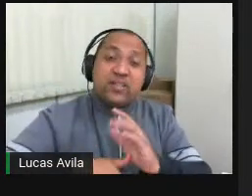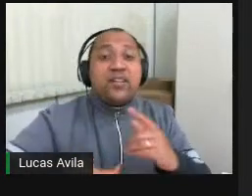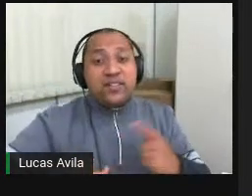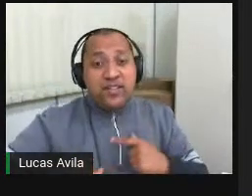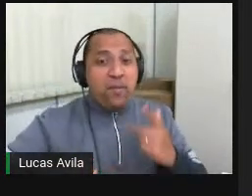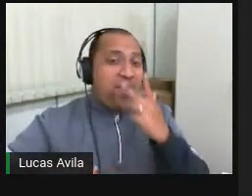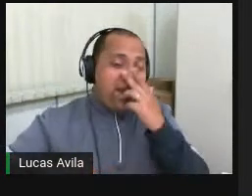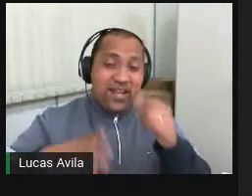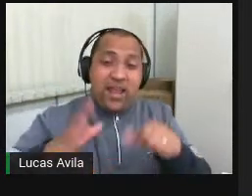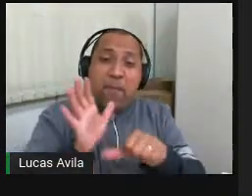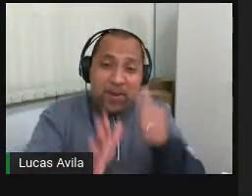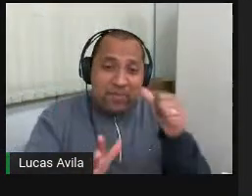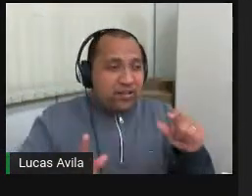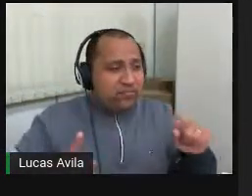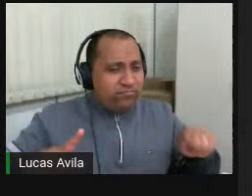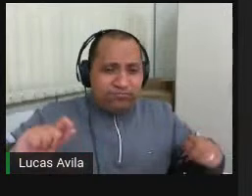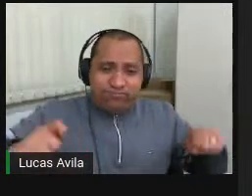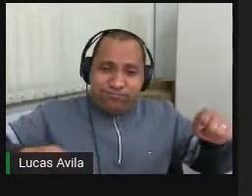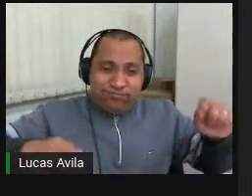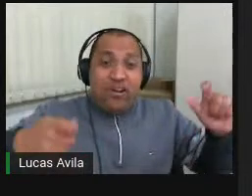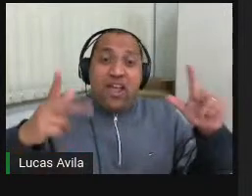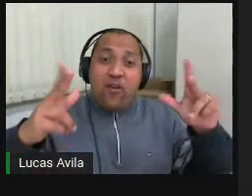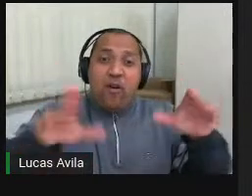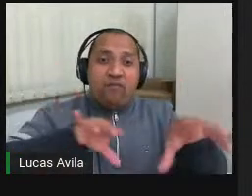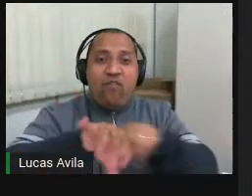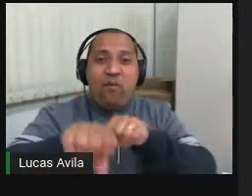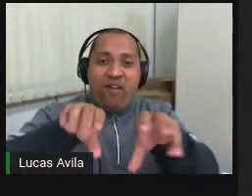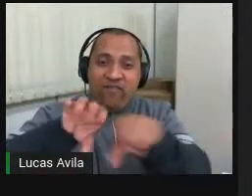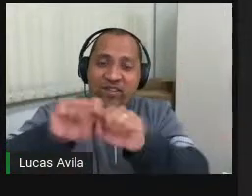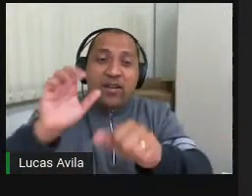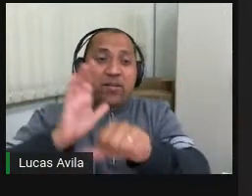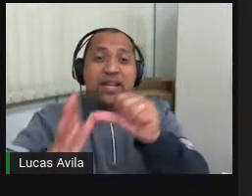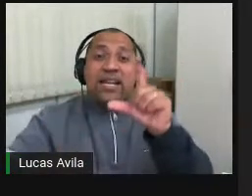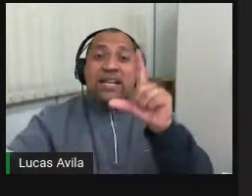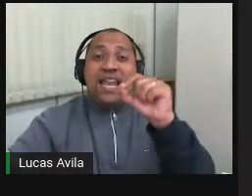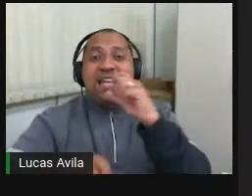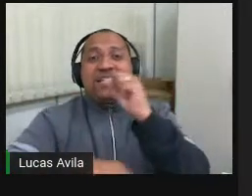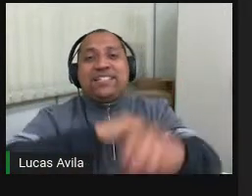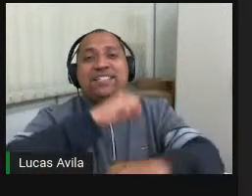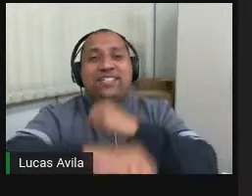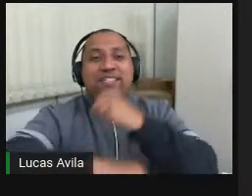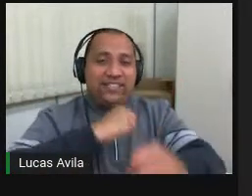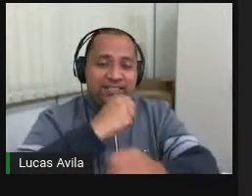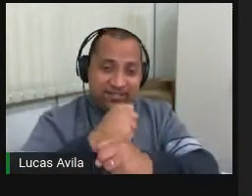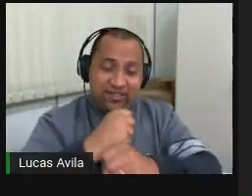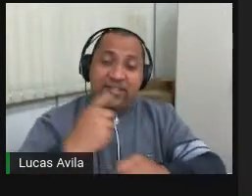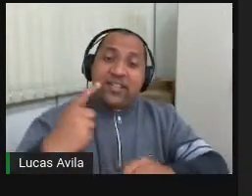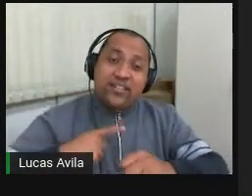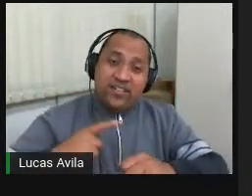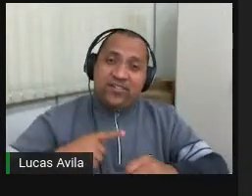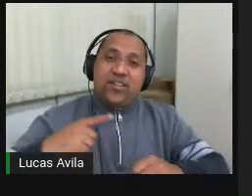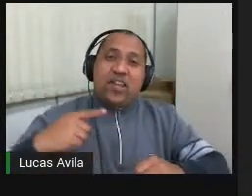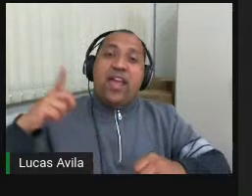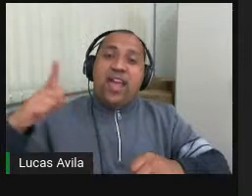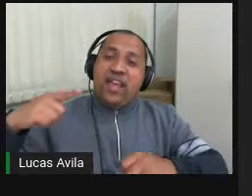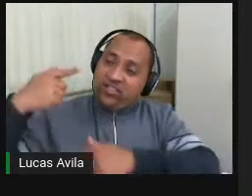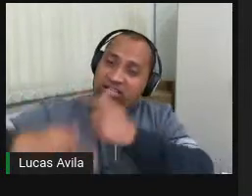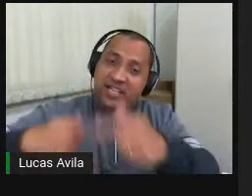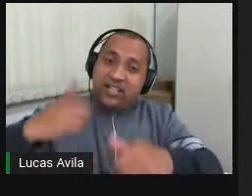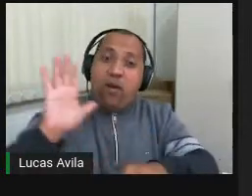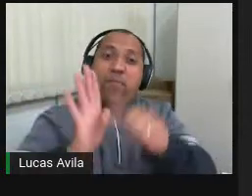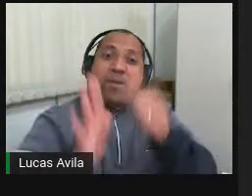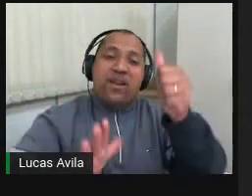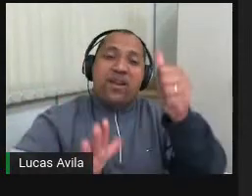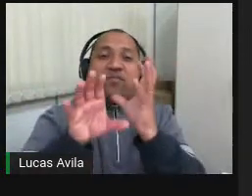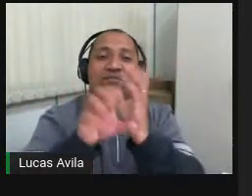formandos. Então, nós temos aí uma década de formandos. Vocês são uma primeira geração de egressos da Unipampa.